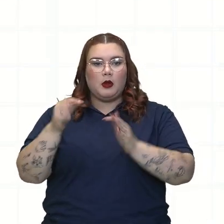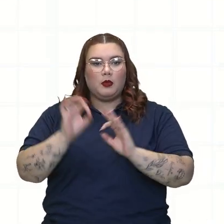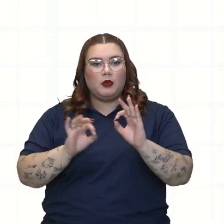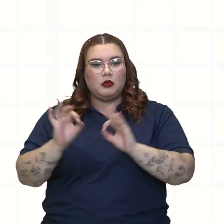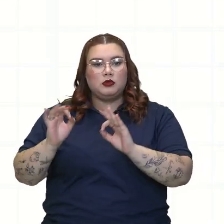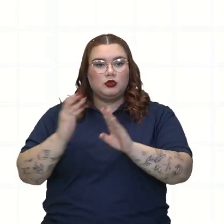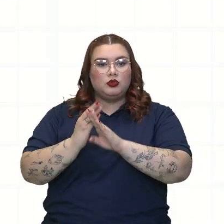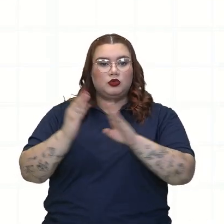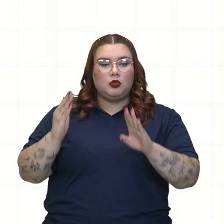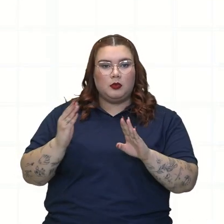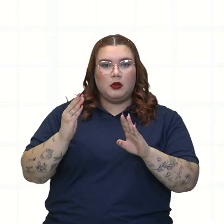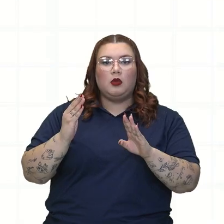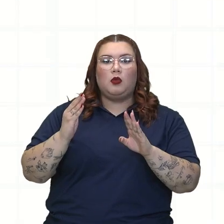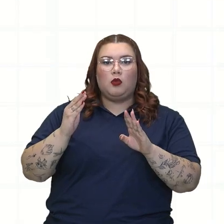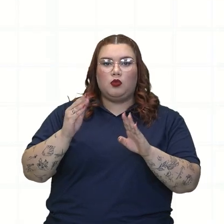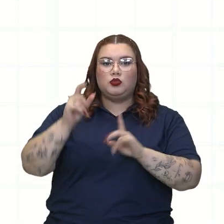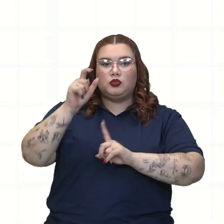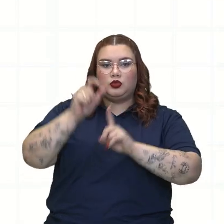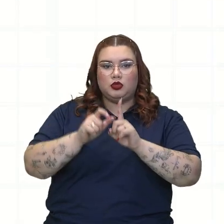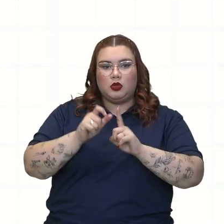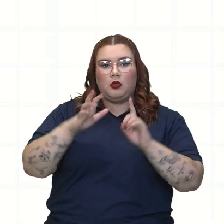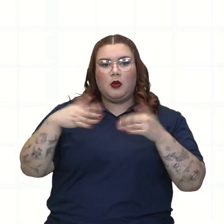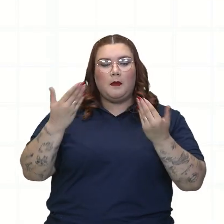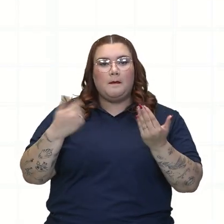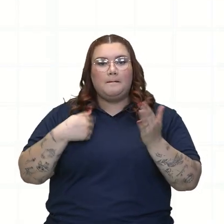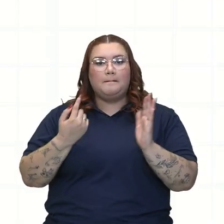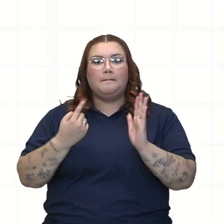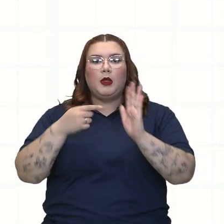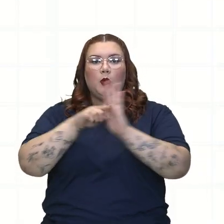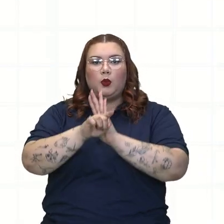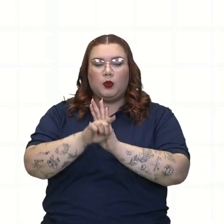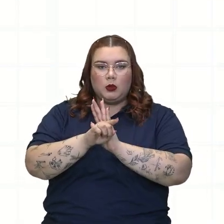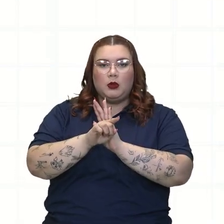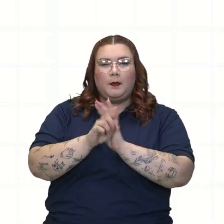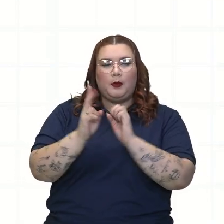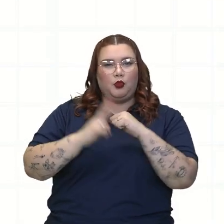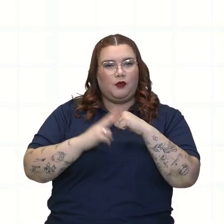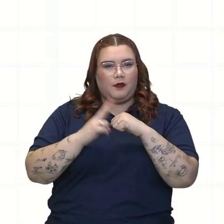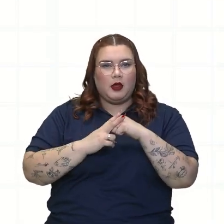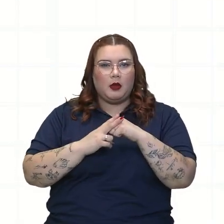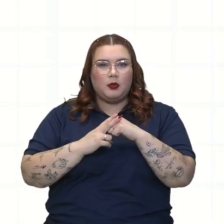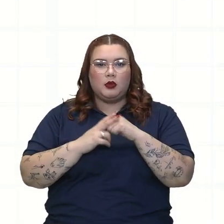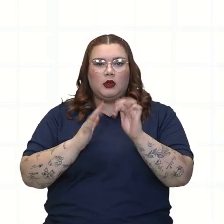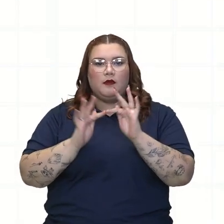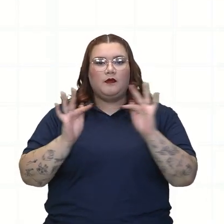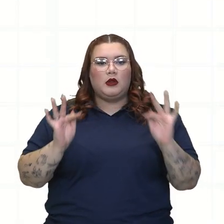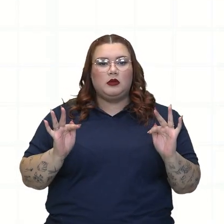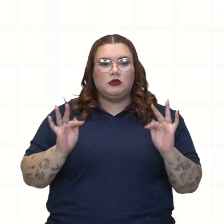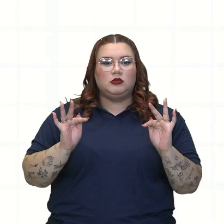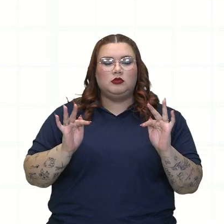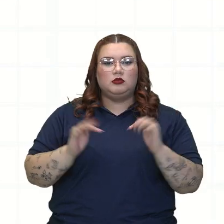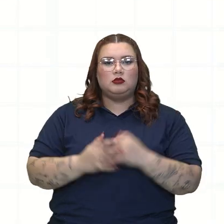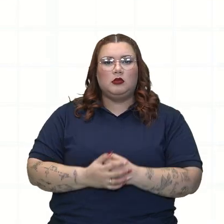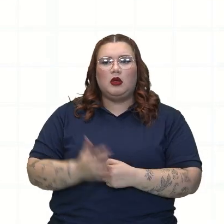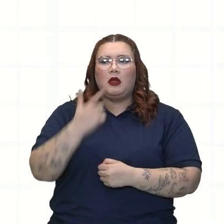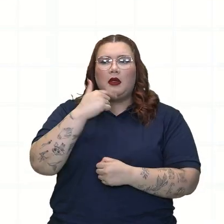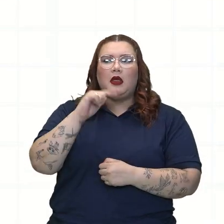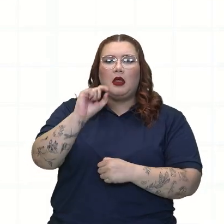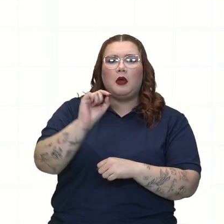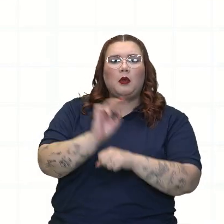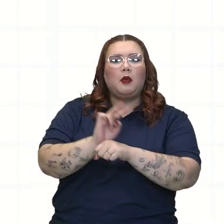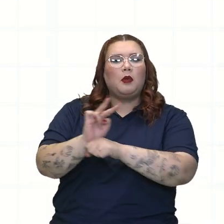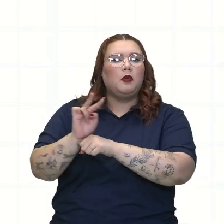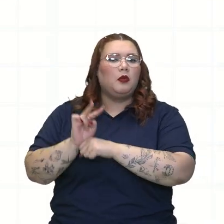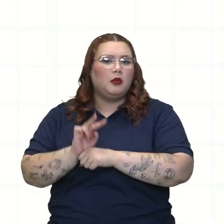sujeito, e eu faço isso com aquela perguntinha, né? O que ou quem para o verbo. Então, quem